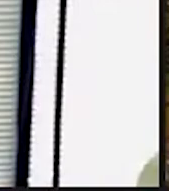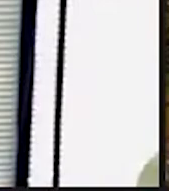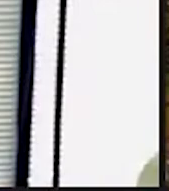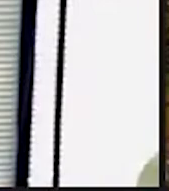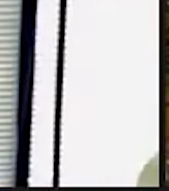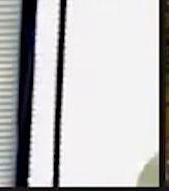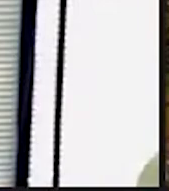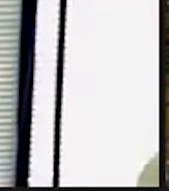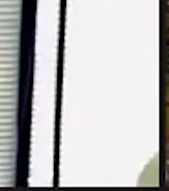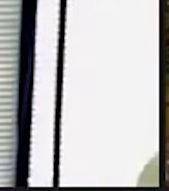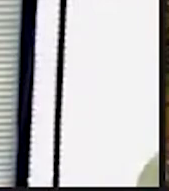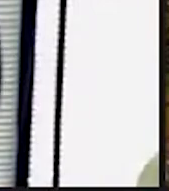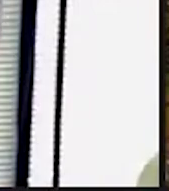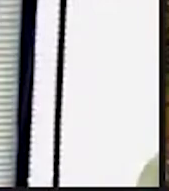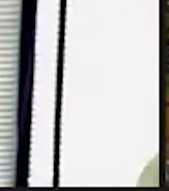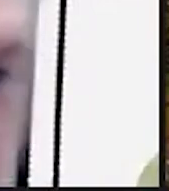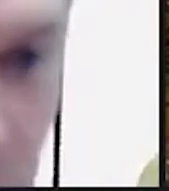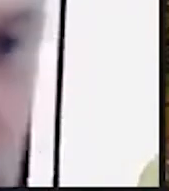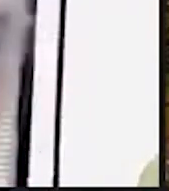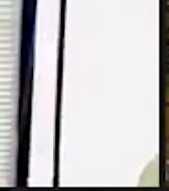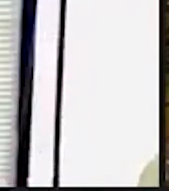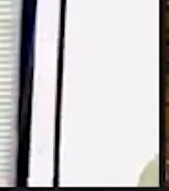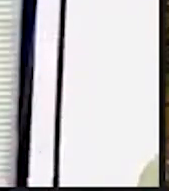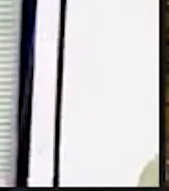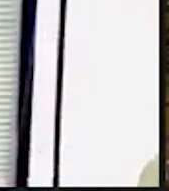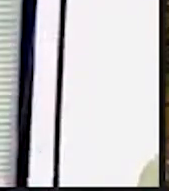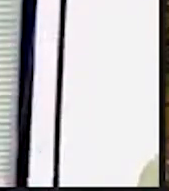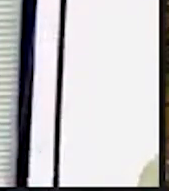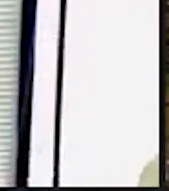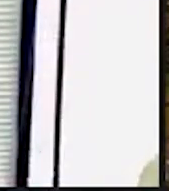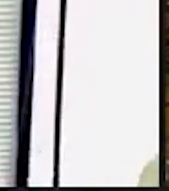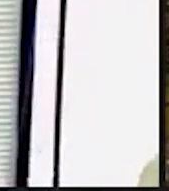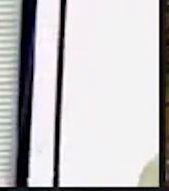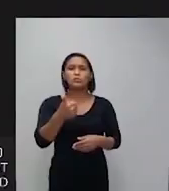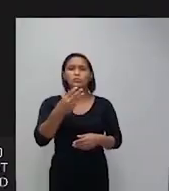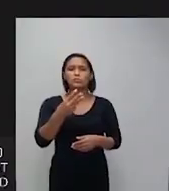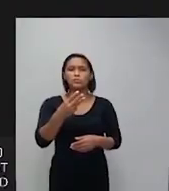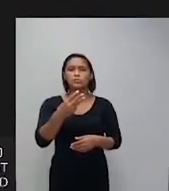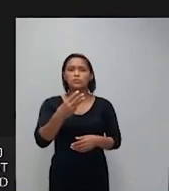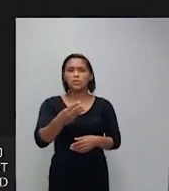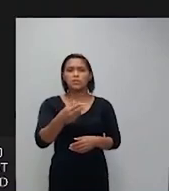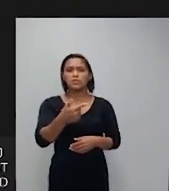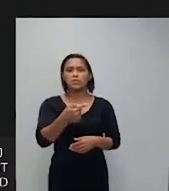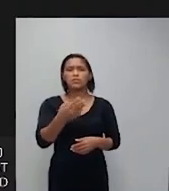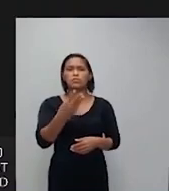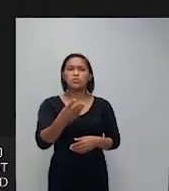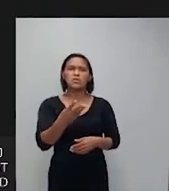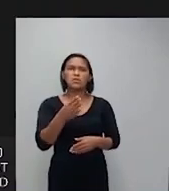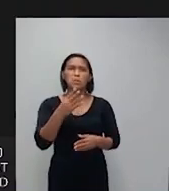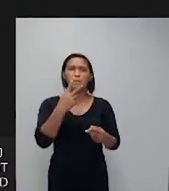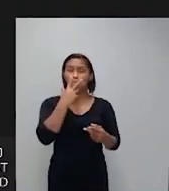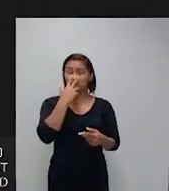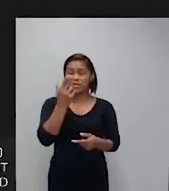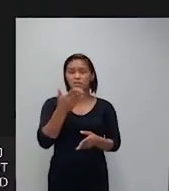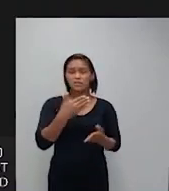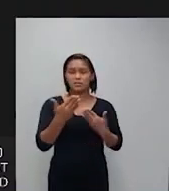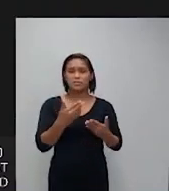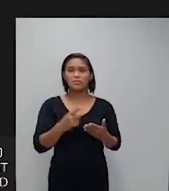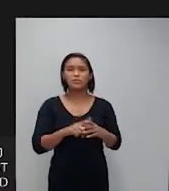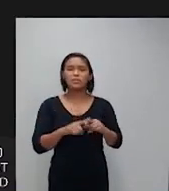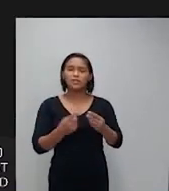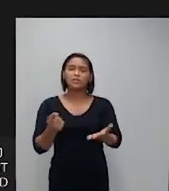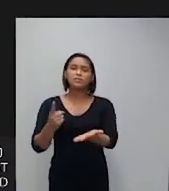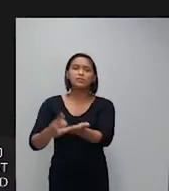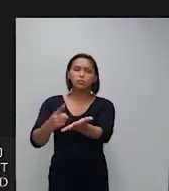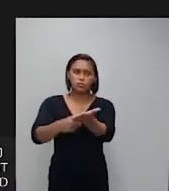pai, não acarreta confusão no processo, como entendeu o TJ de São Paulo. Diante disso, a terceira turma entendeu que a morte do